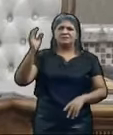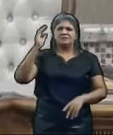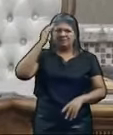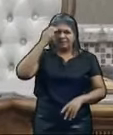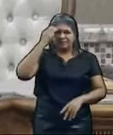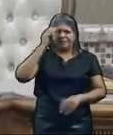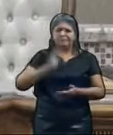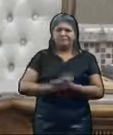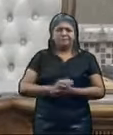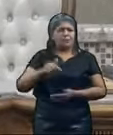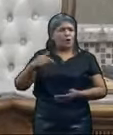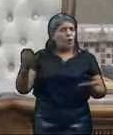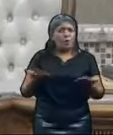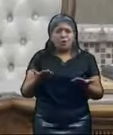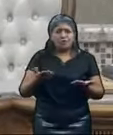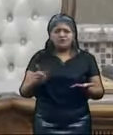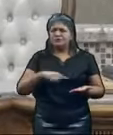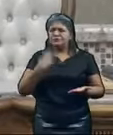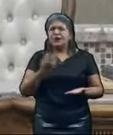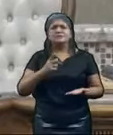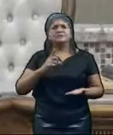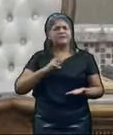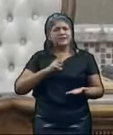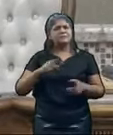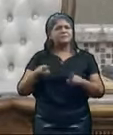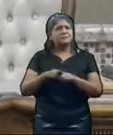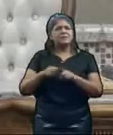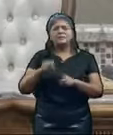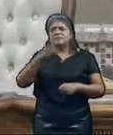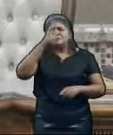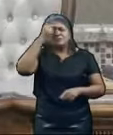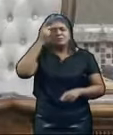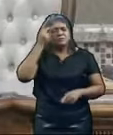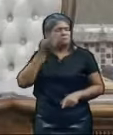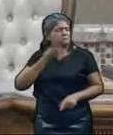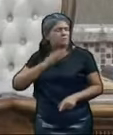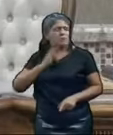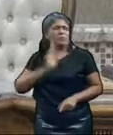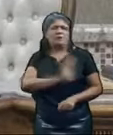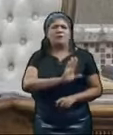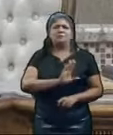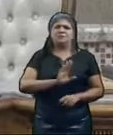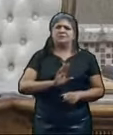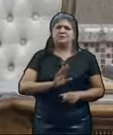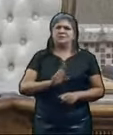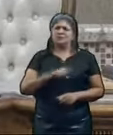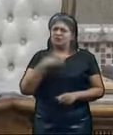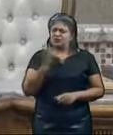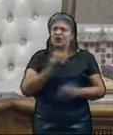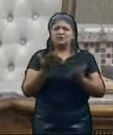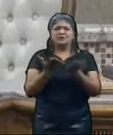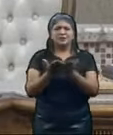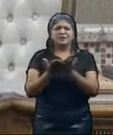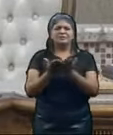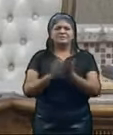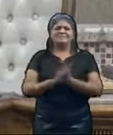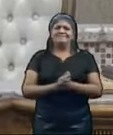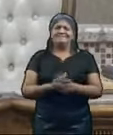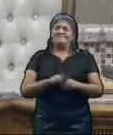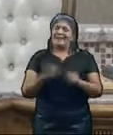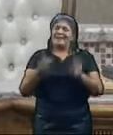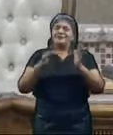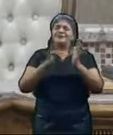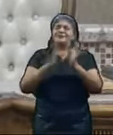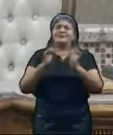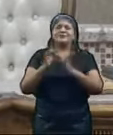em Jesus está dizendo aqui o seguinte não é um sofrimento geral né pendurado os que sofrem o